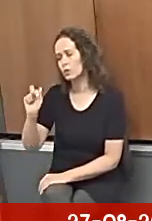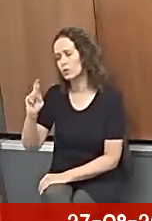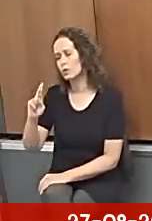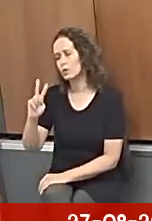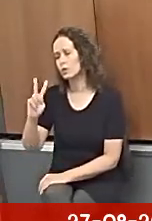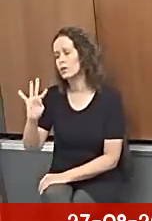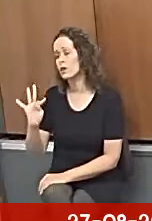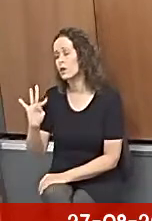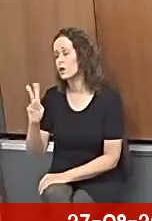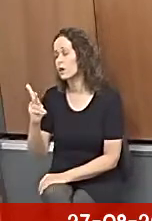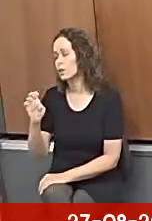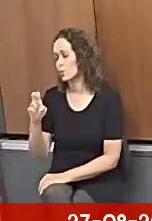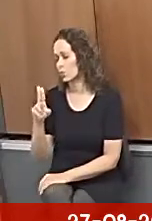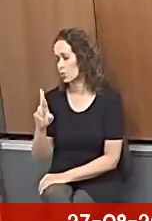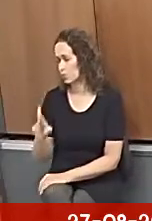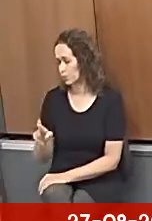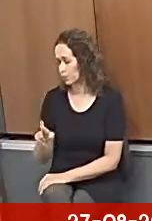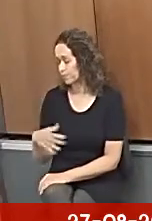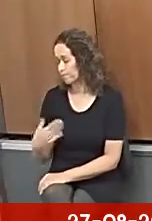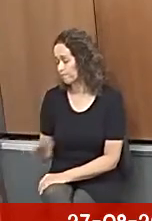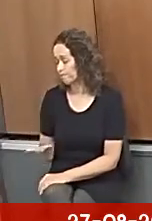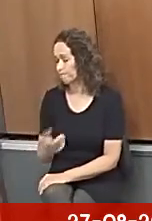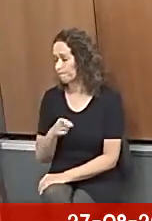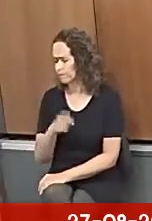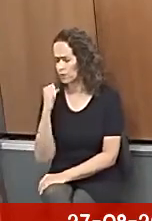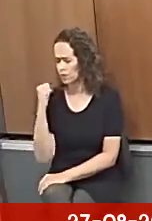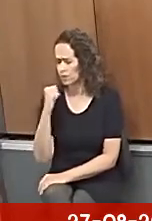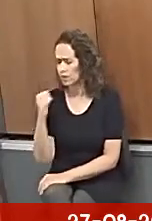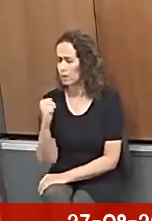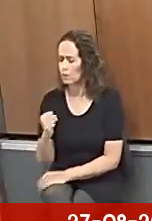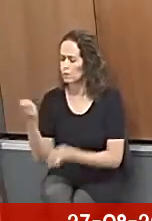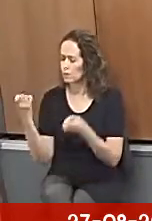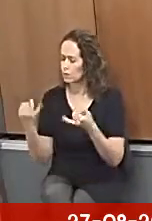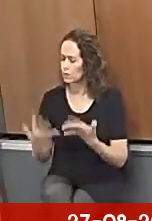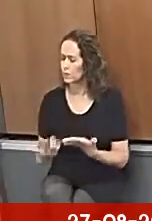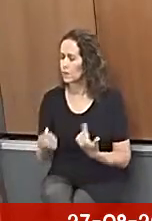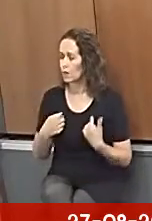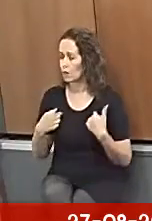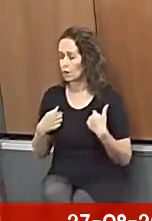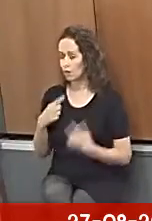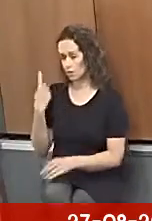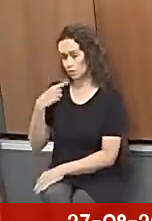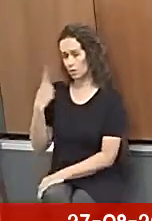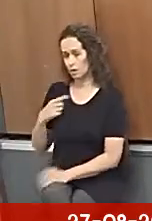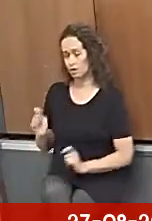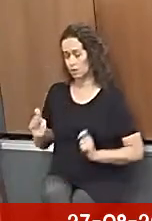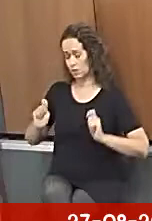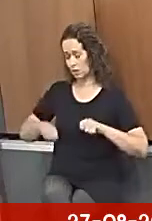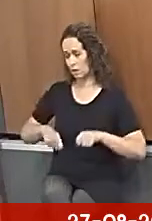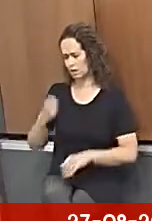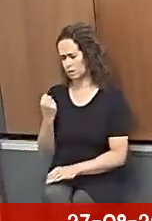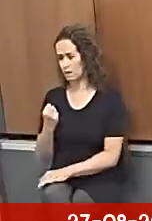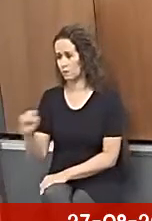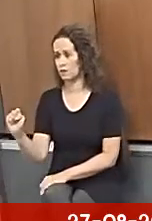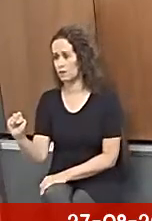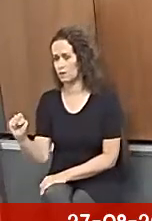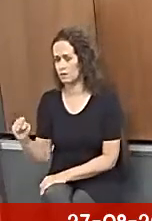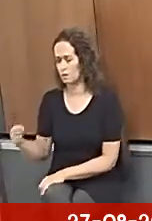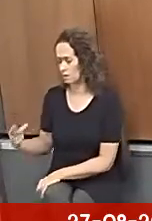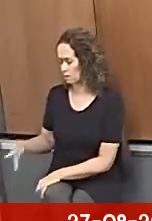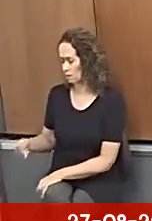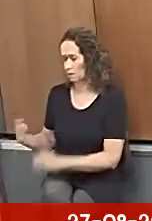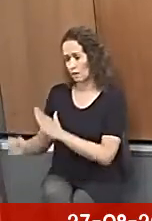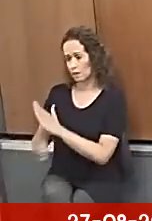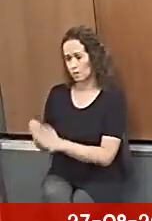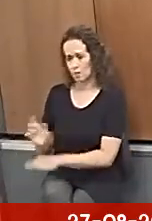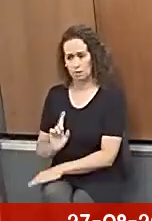torcedor então vim aqui hoje é muito menos na minha capacidade de advogado entanto foi defesa da minas arena estou aqui para